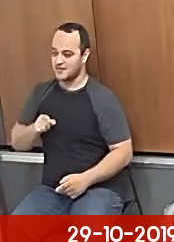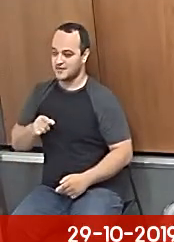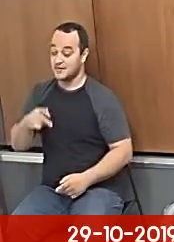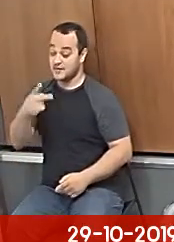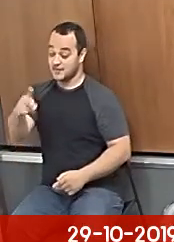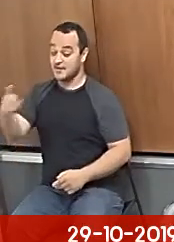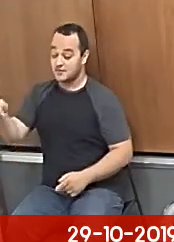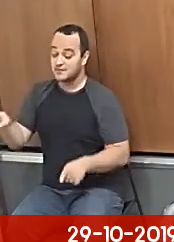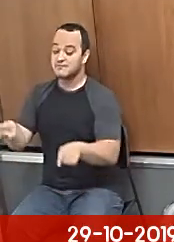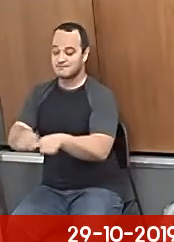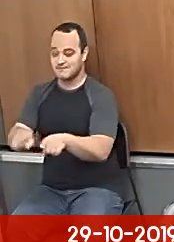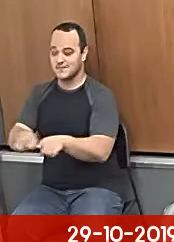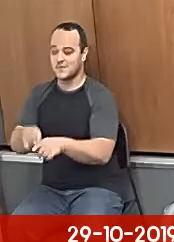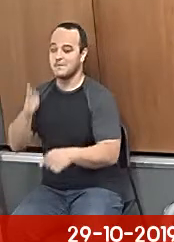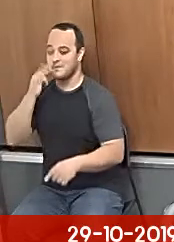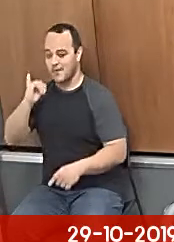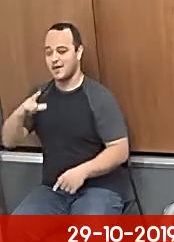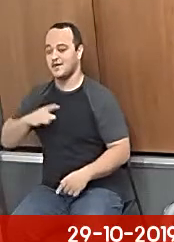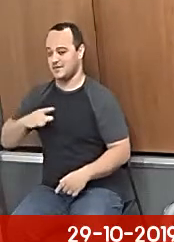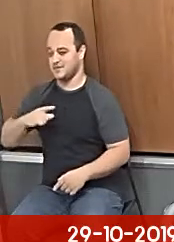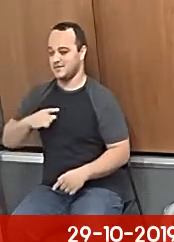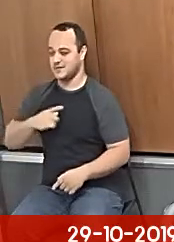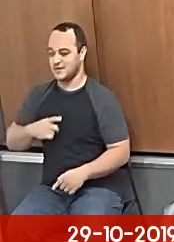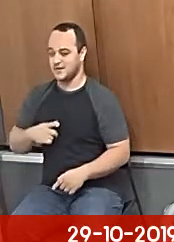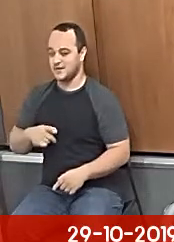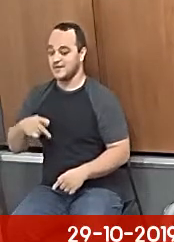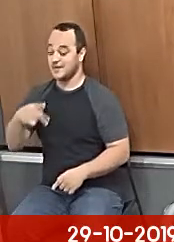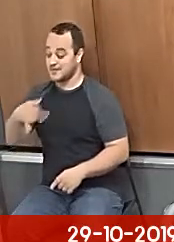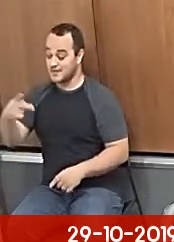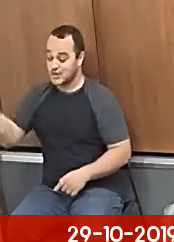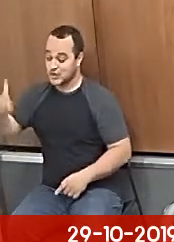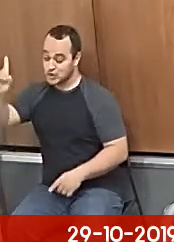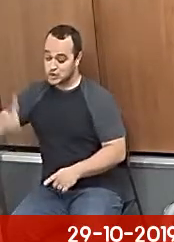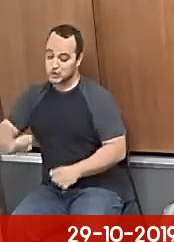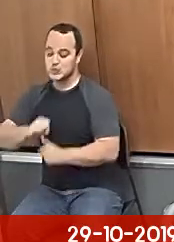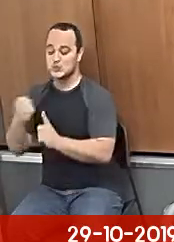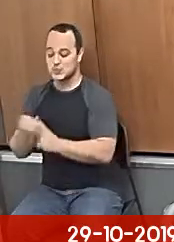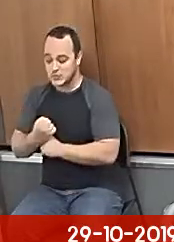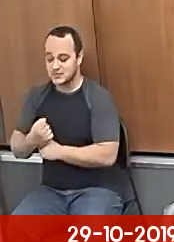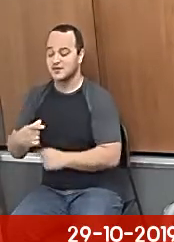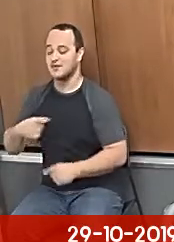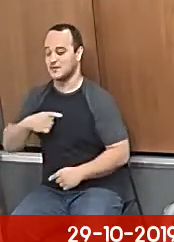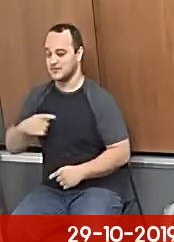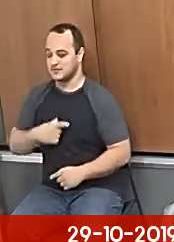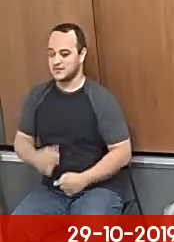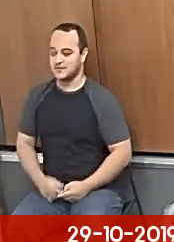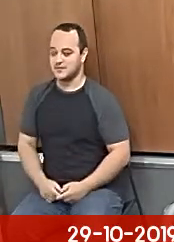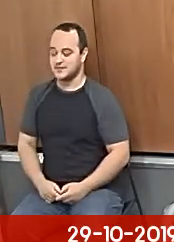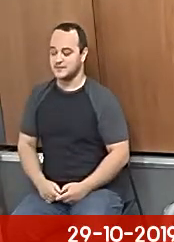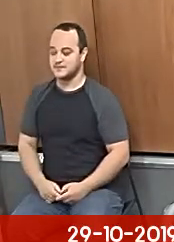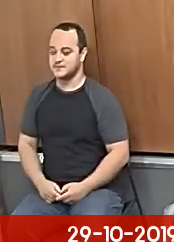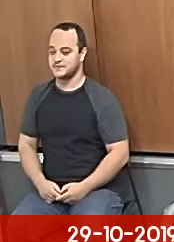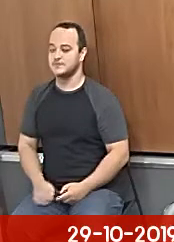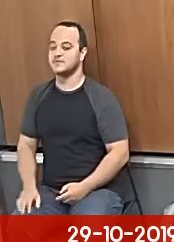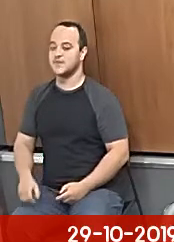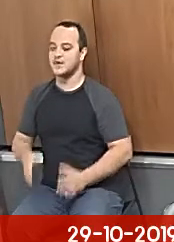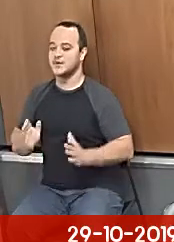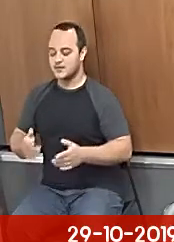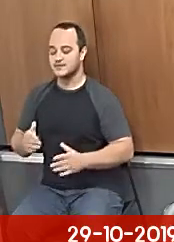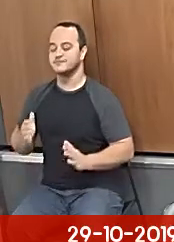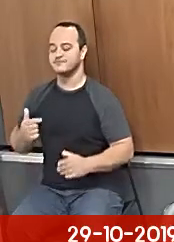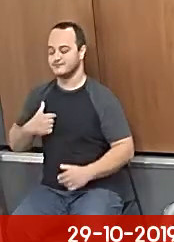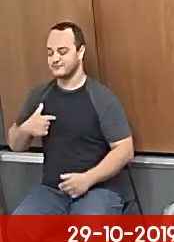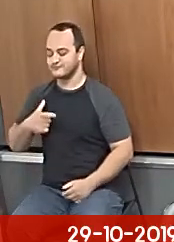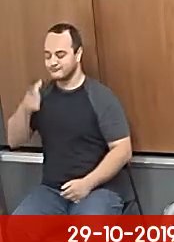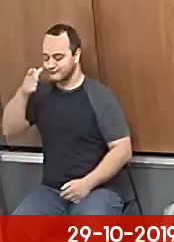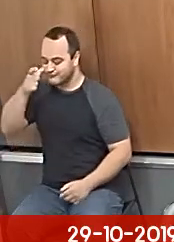são pessoas que estão aí nessa vida. Eles lutam. Eu vi muitas vezes, gente, não é brinquedo